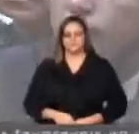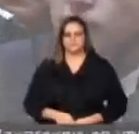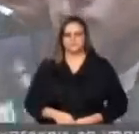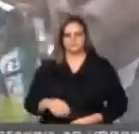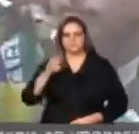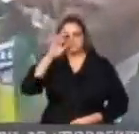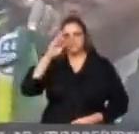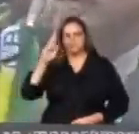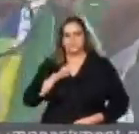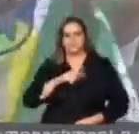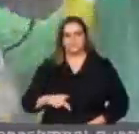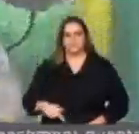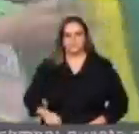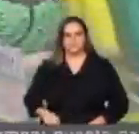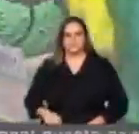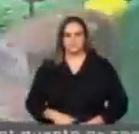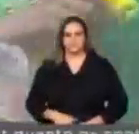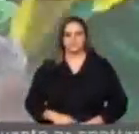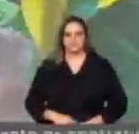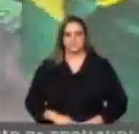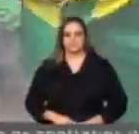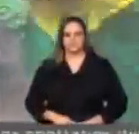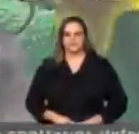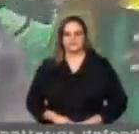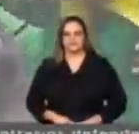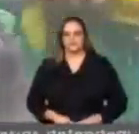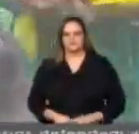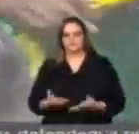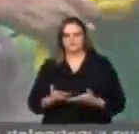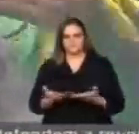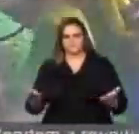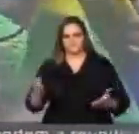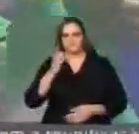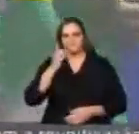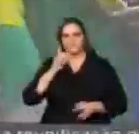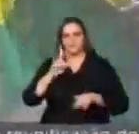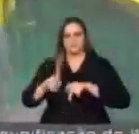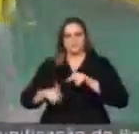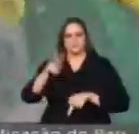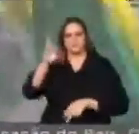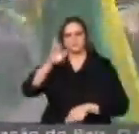Senhor presidente, senhoras e senhores deputados,